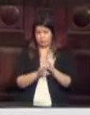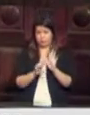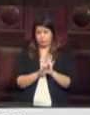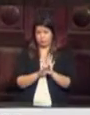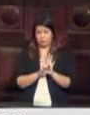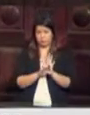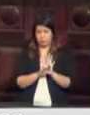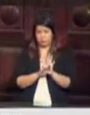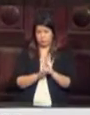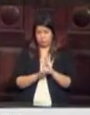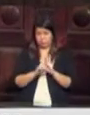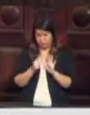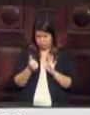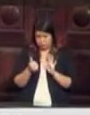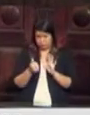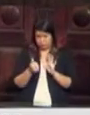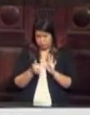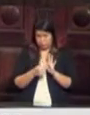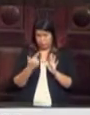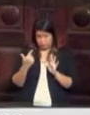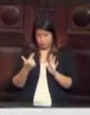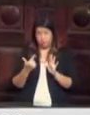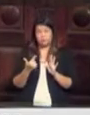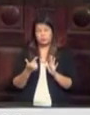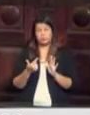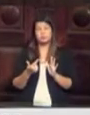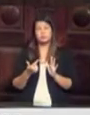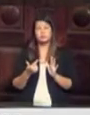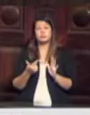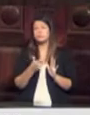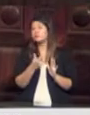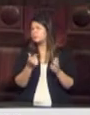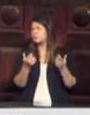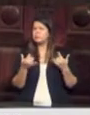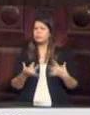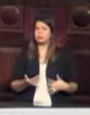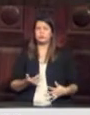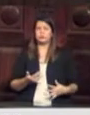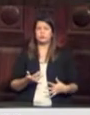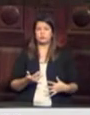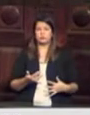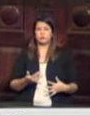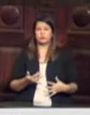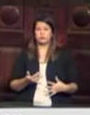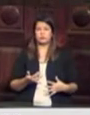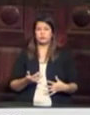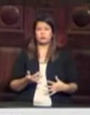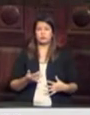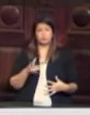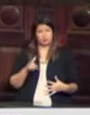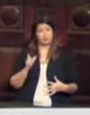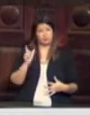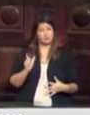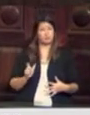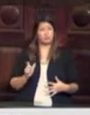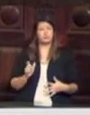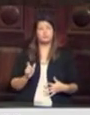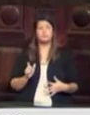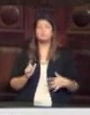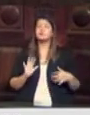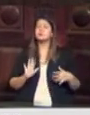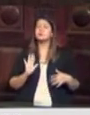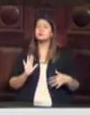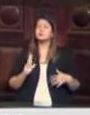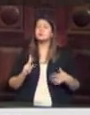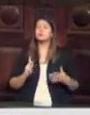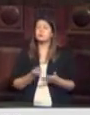parágrafos 1º e 2º, ela trata desta questão. No